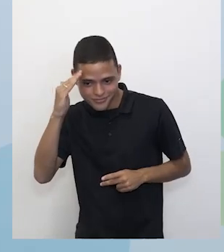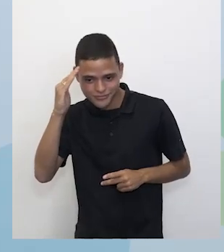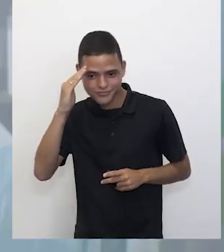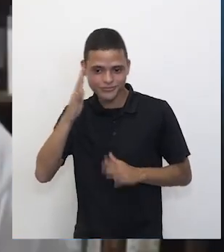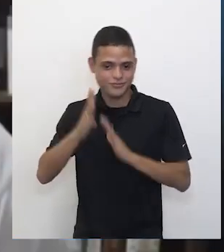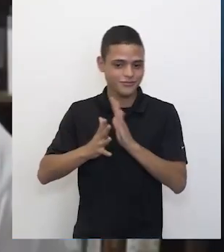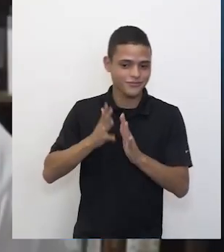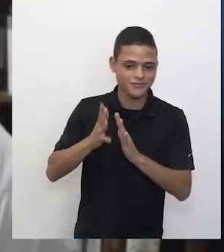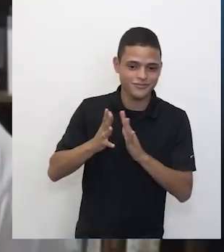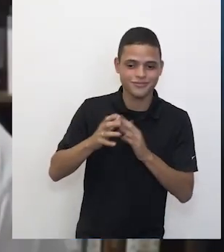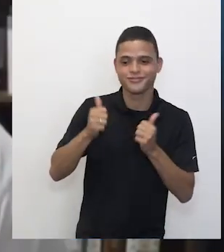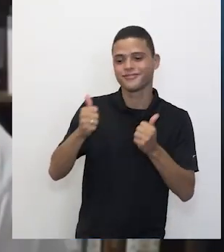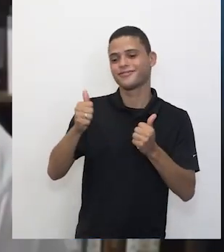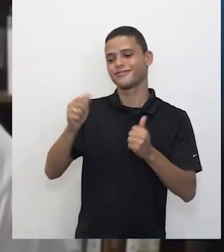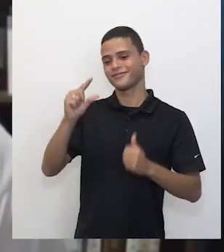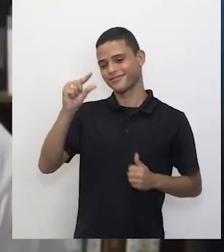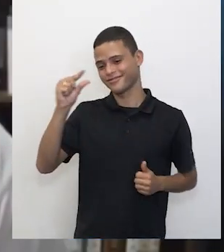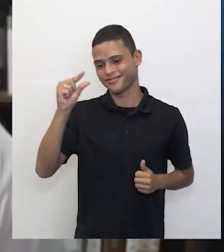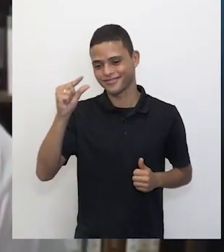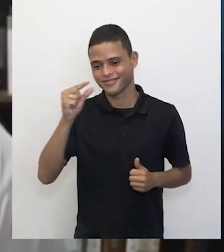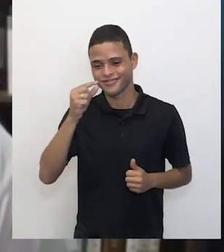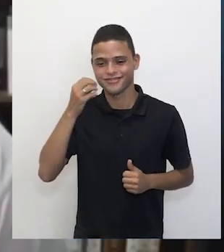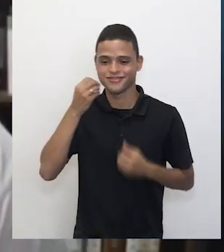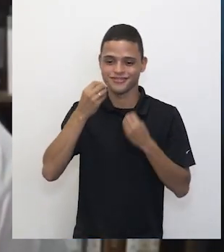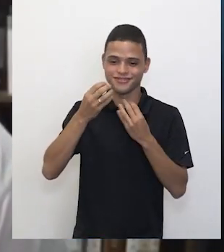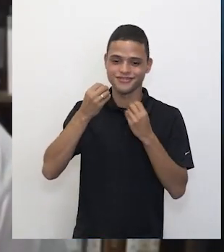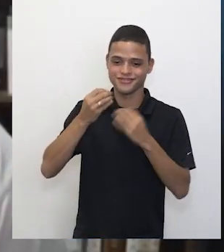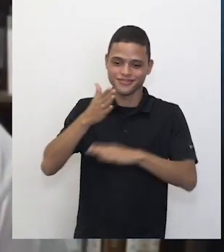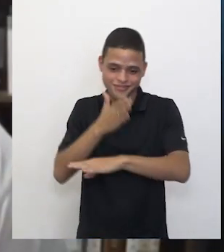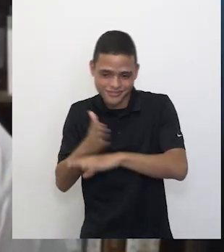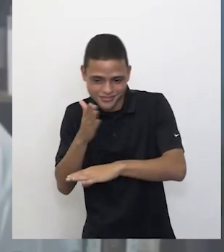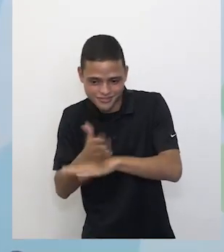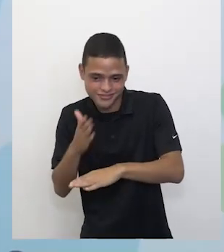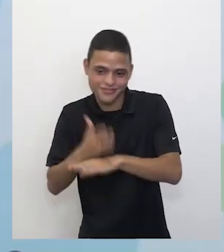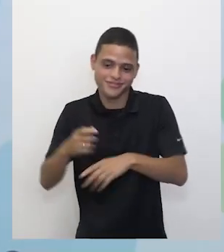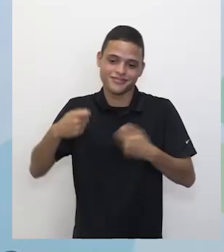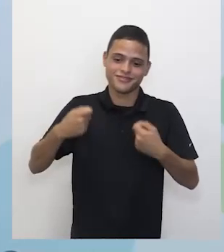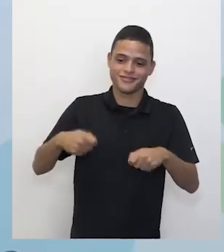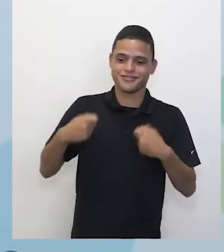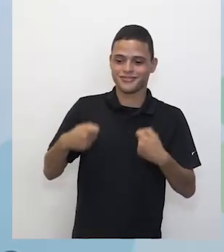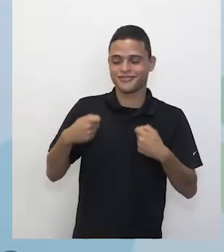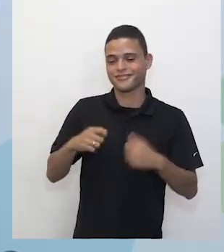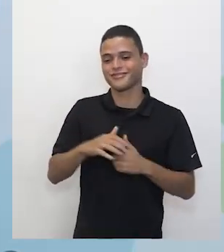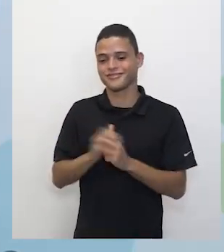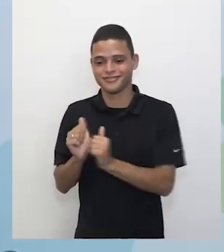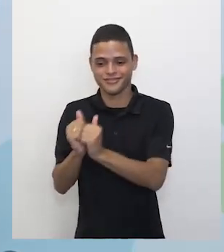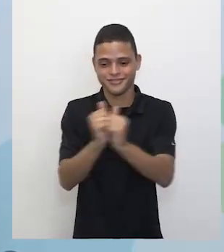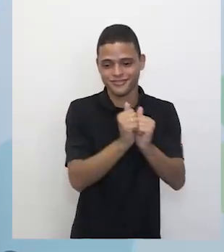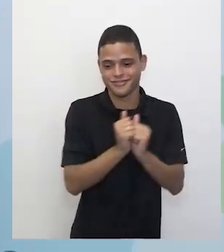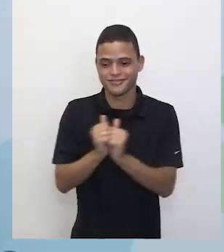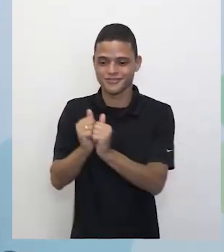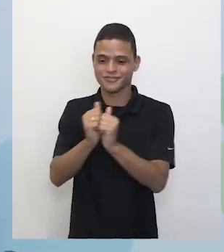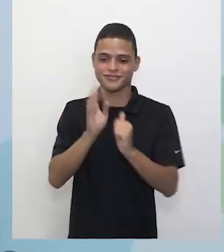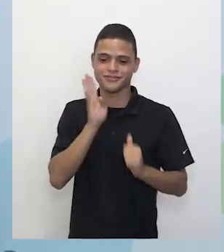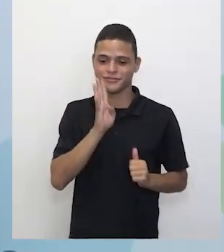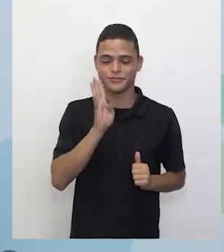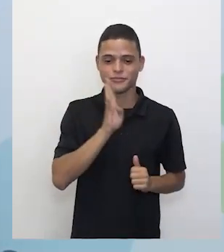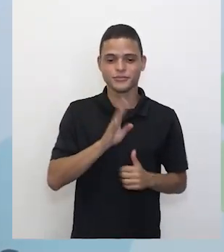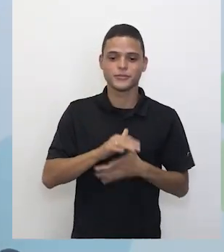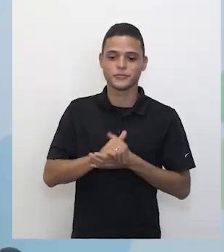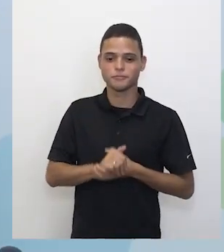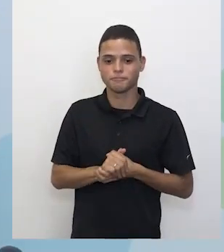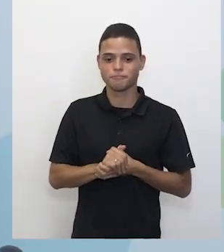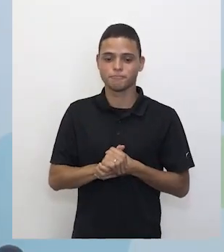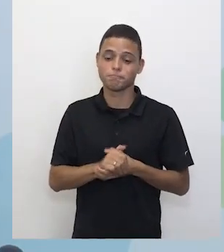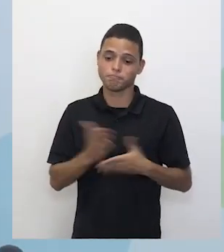Um pouco. Legal. Falta prática. Falta prática, a gente vai treinando juntos, né? Bacana. Então, vamos lá.